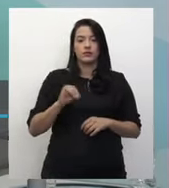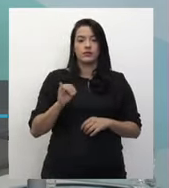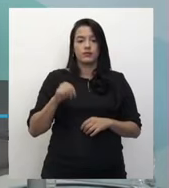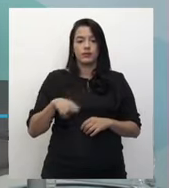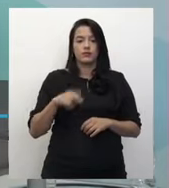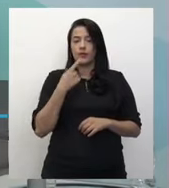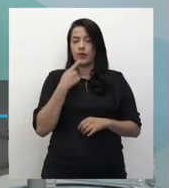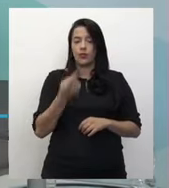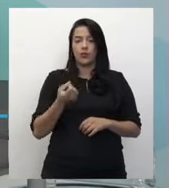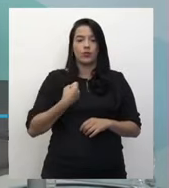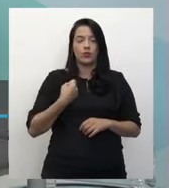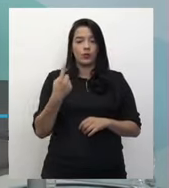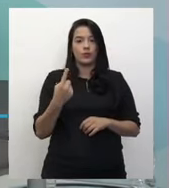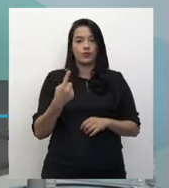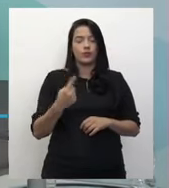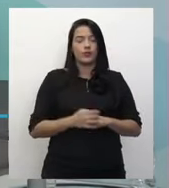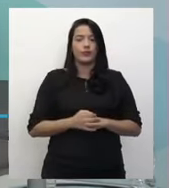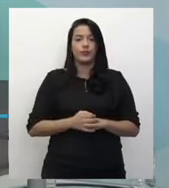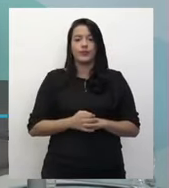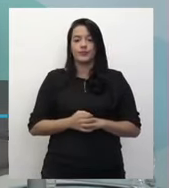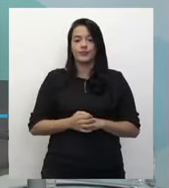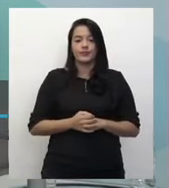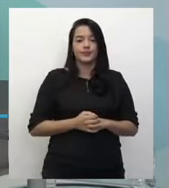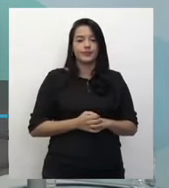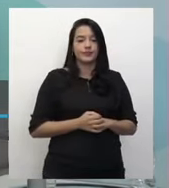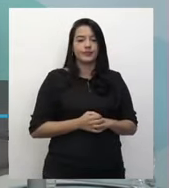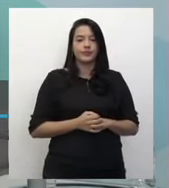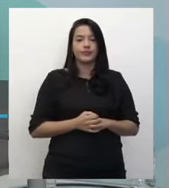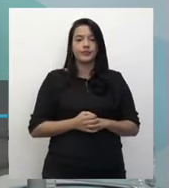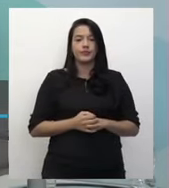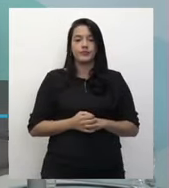Francilene. Deixa eu ver.